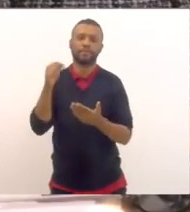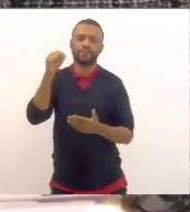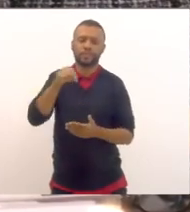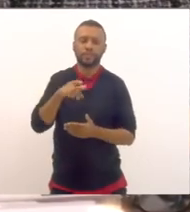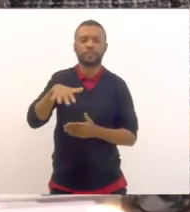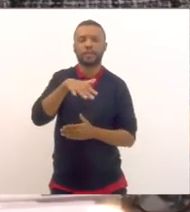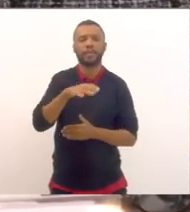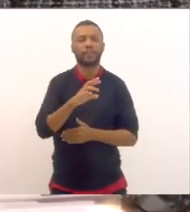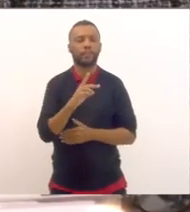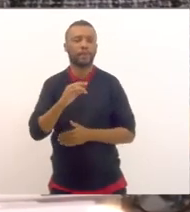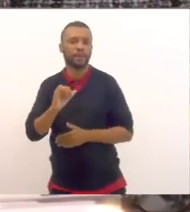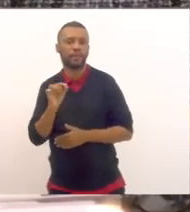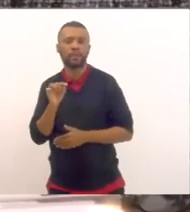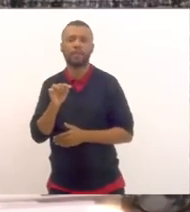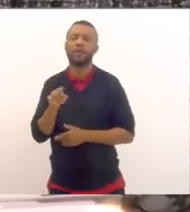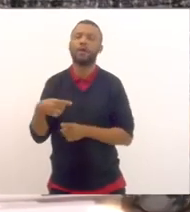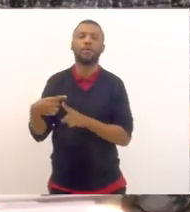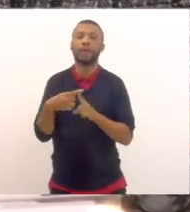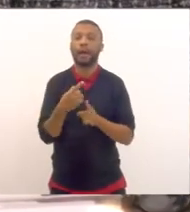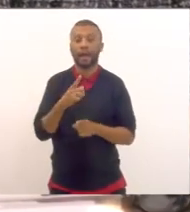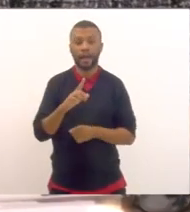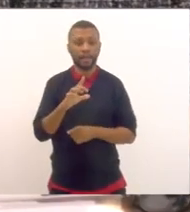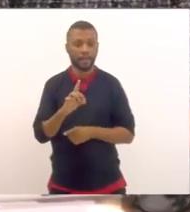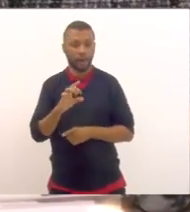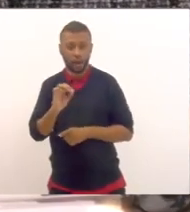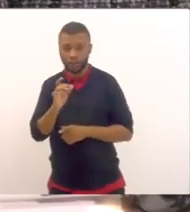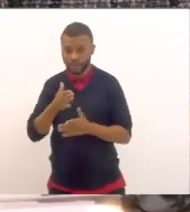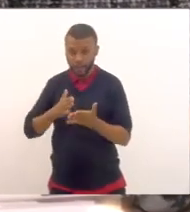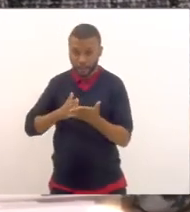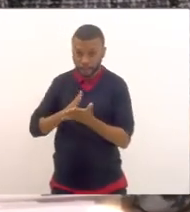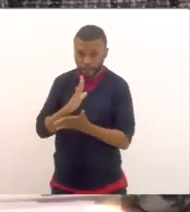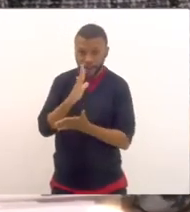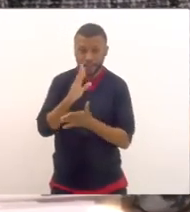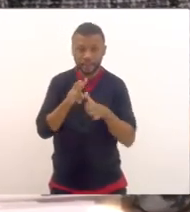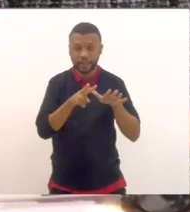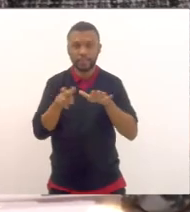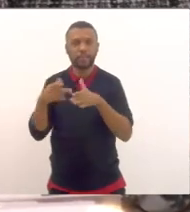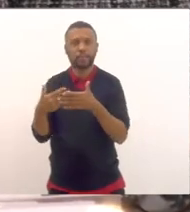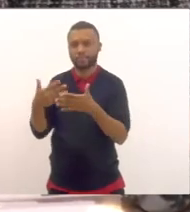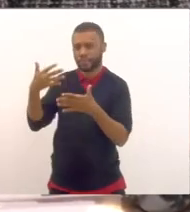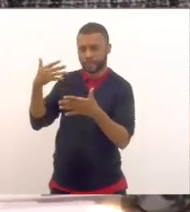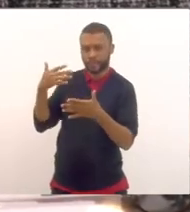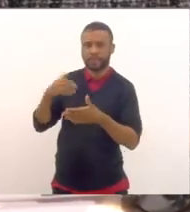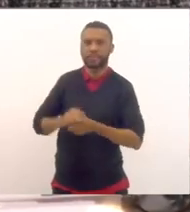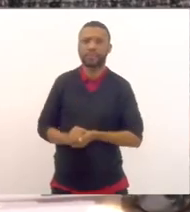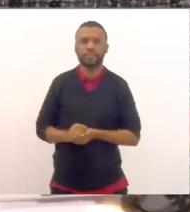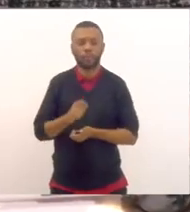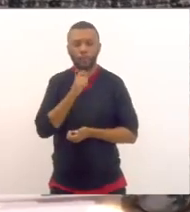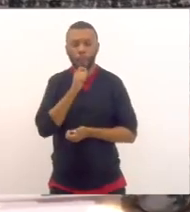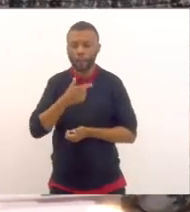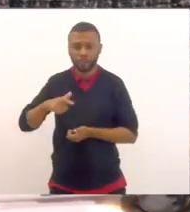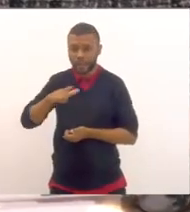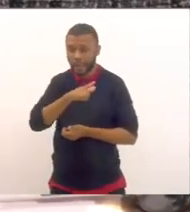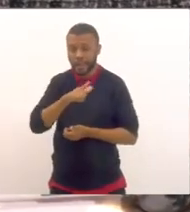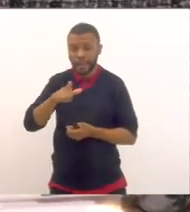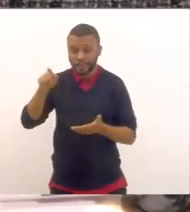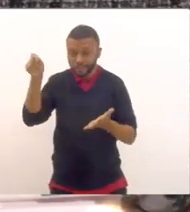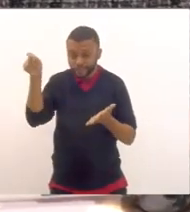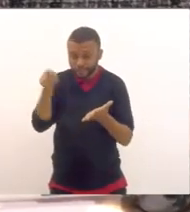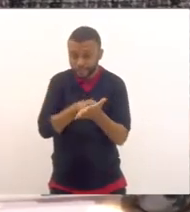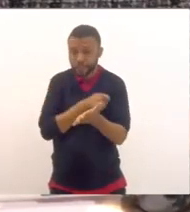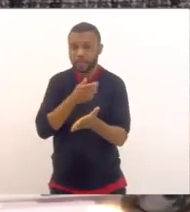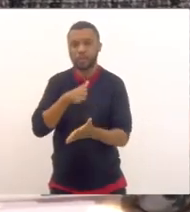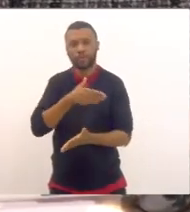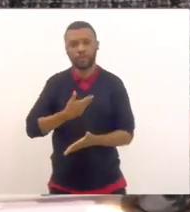pela CPI porque aí ele deu óssea aprovada na semana passada né ainda não está sancionada pelo